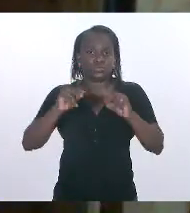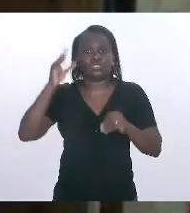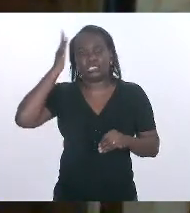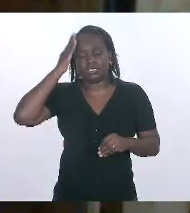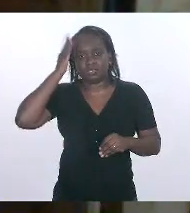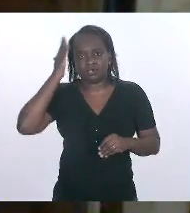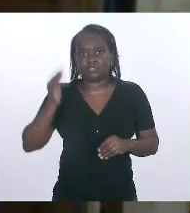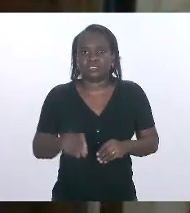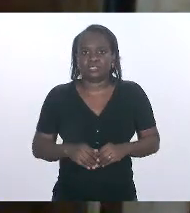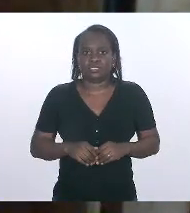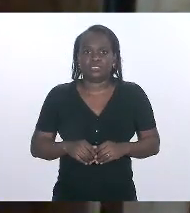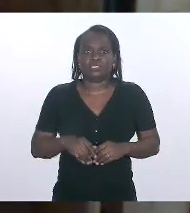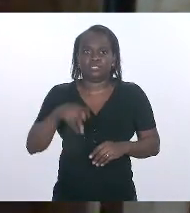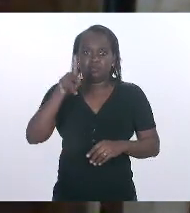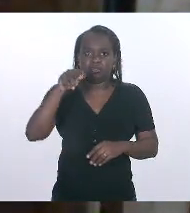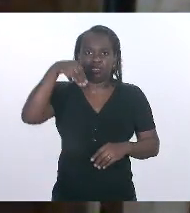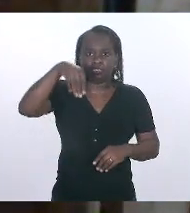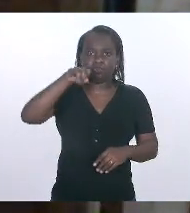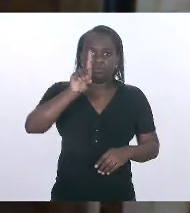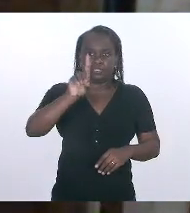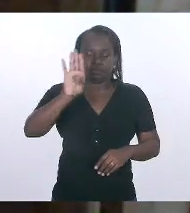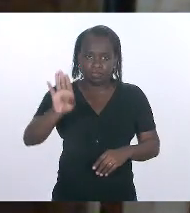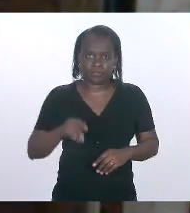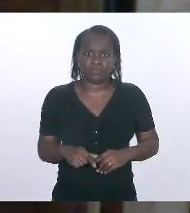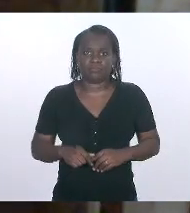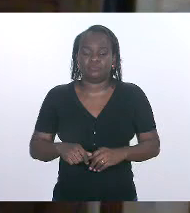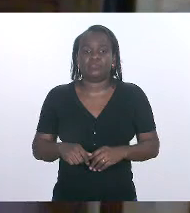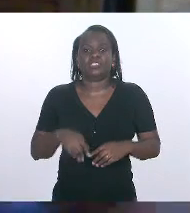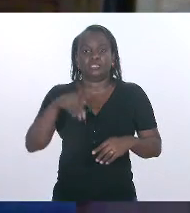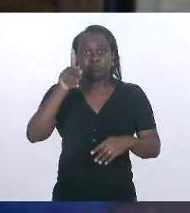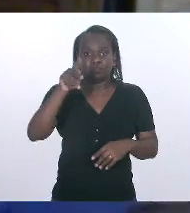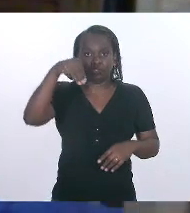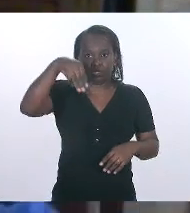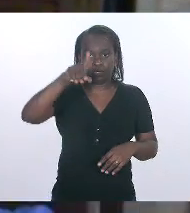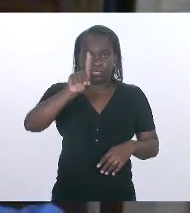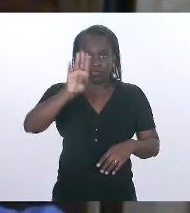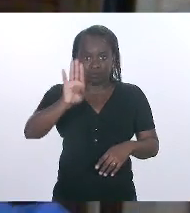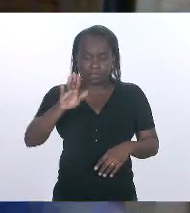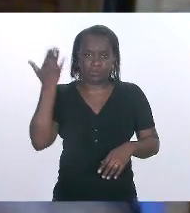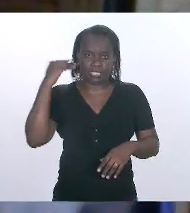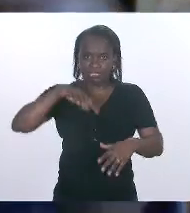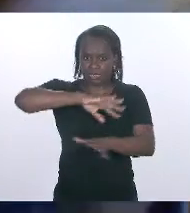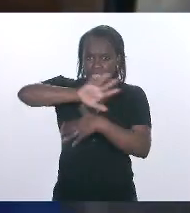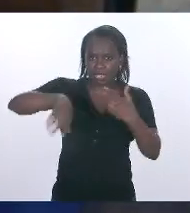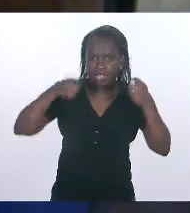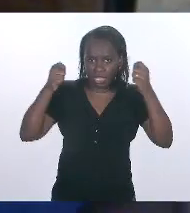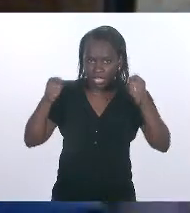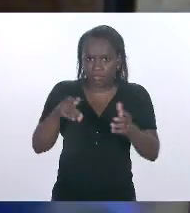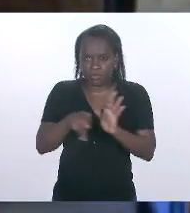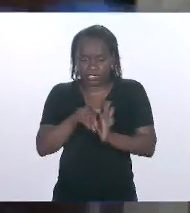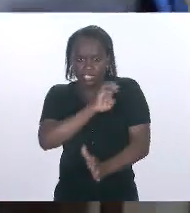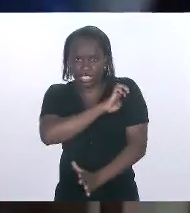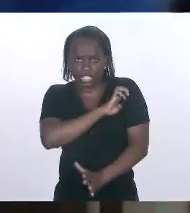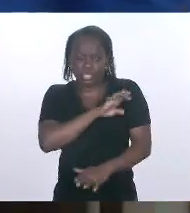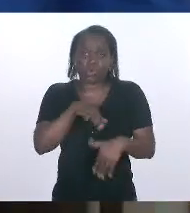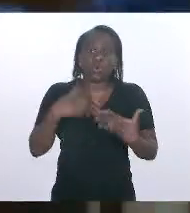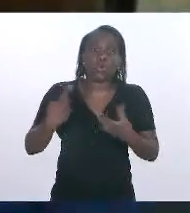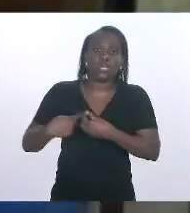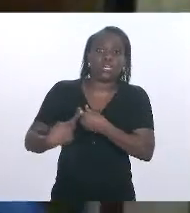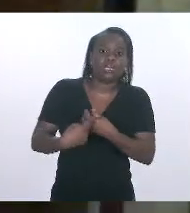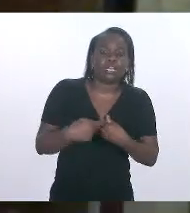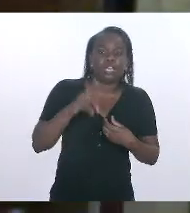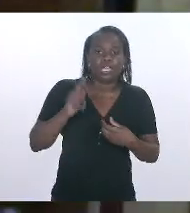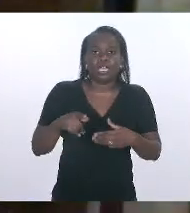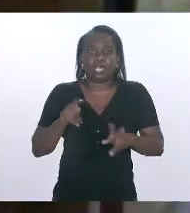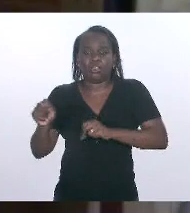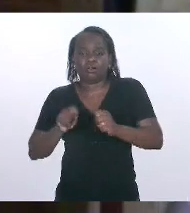sabem, PMDB. E o PMDB era revolucionário, era de esquerda, ou no interior era um